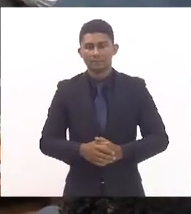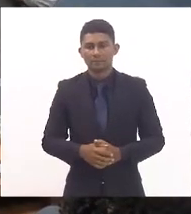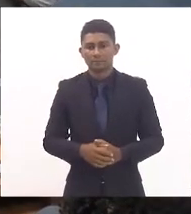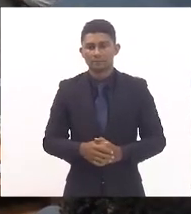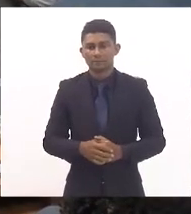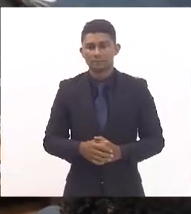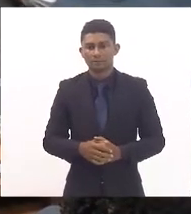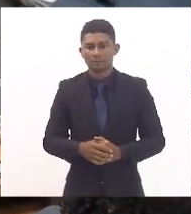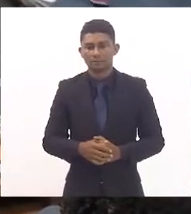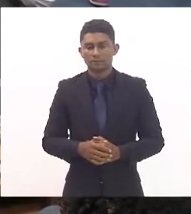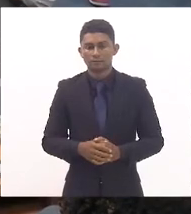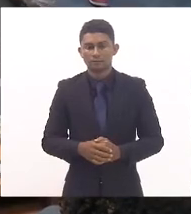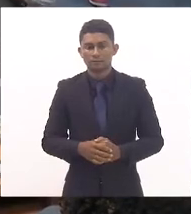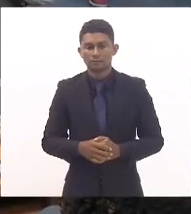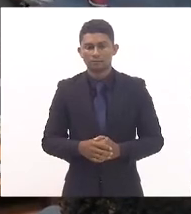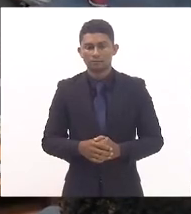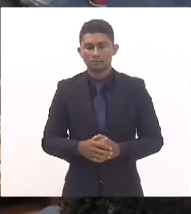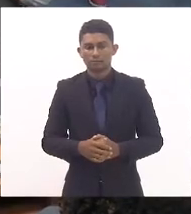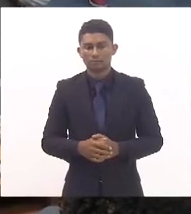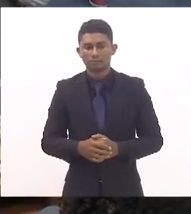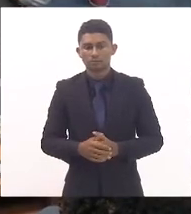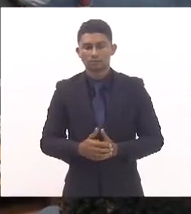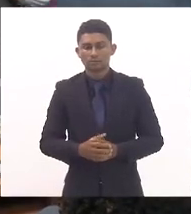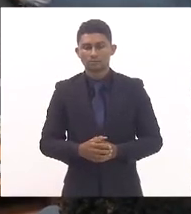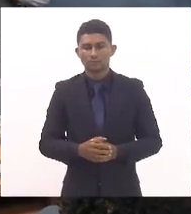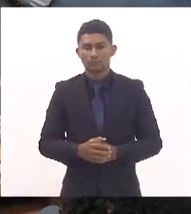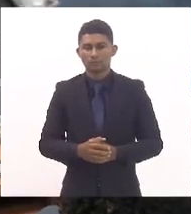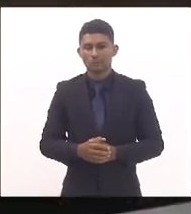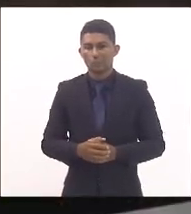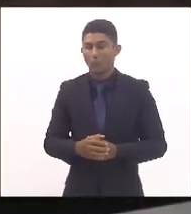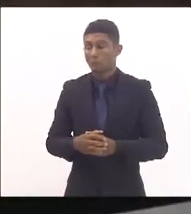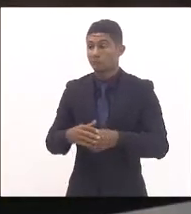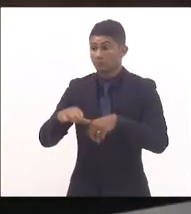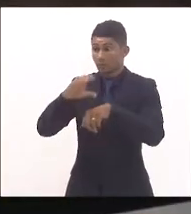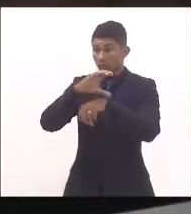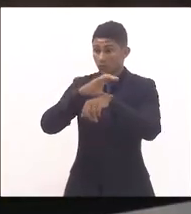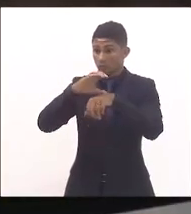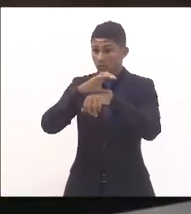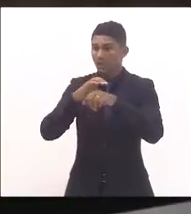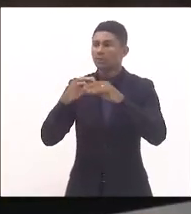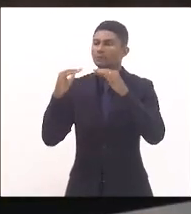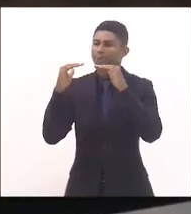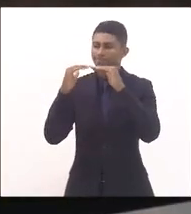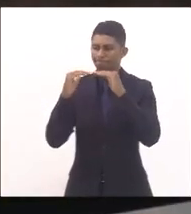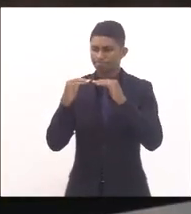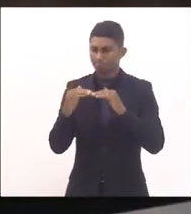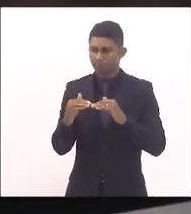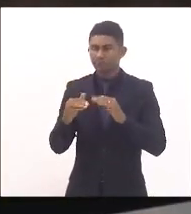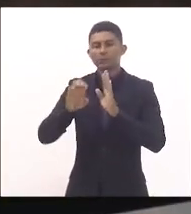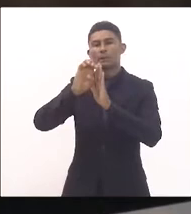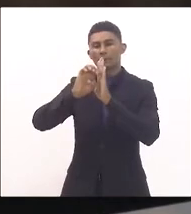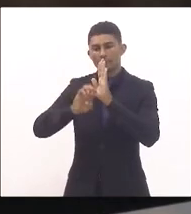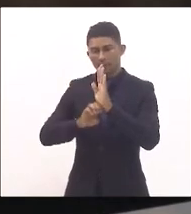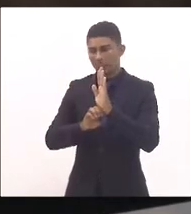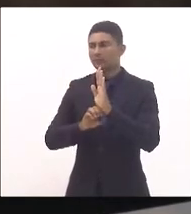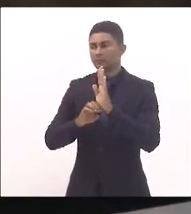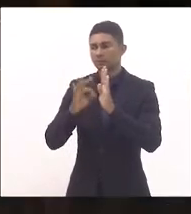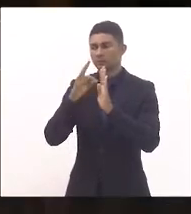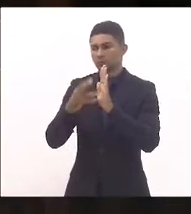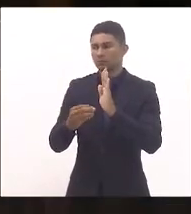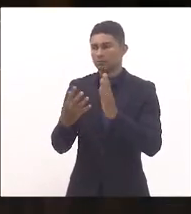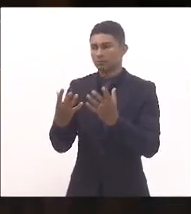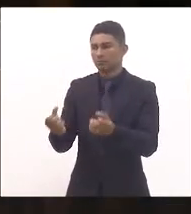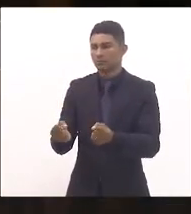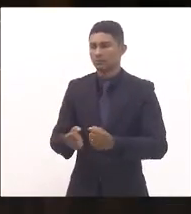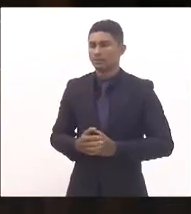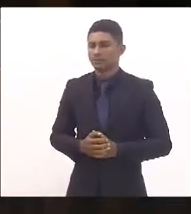Não, tem um do Executivo. Pela constitucionalidade, com emendas. Pela Comissão de Minas e